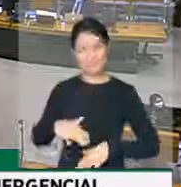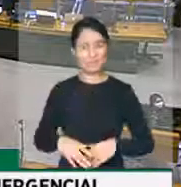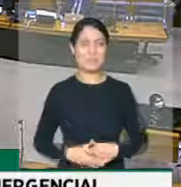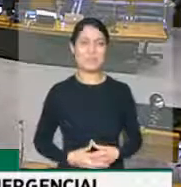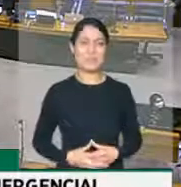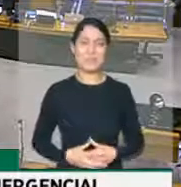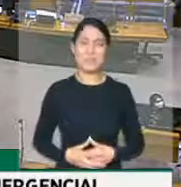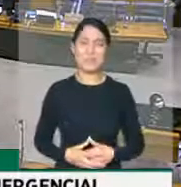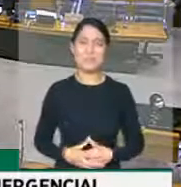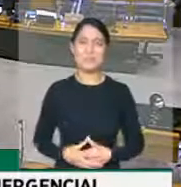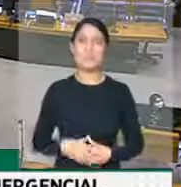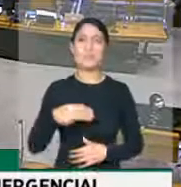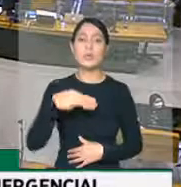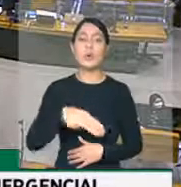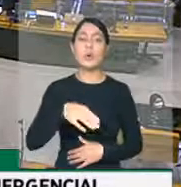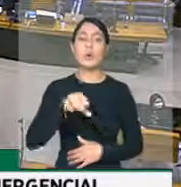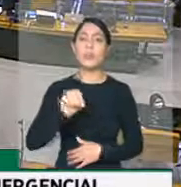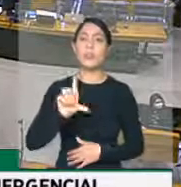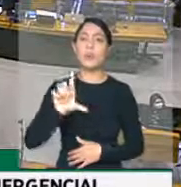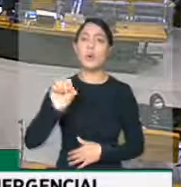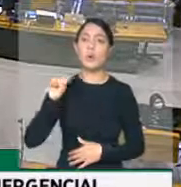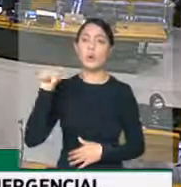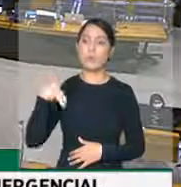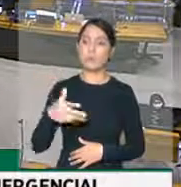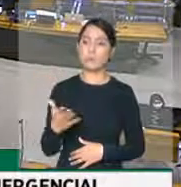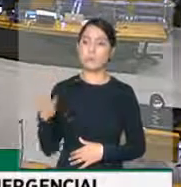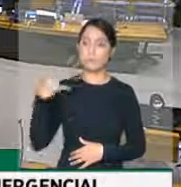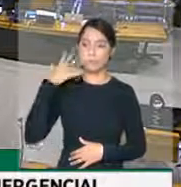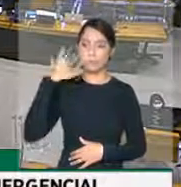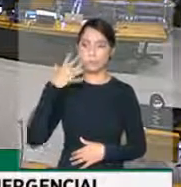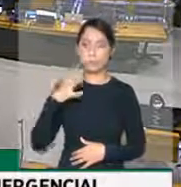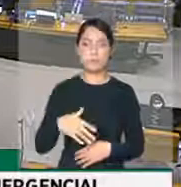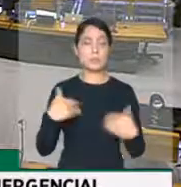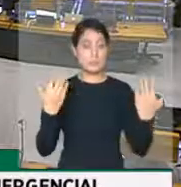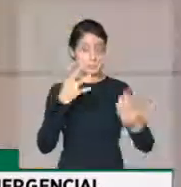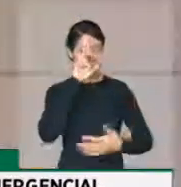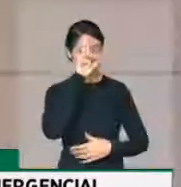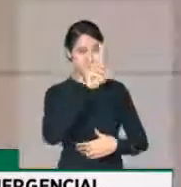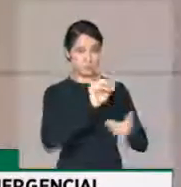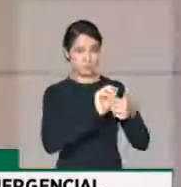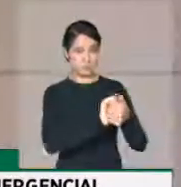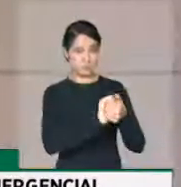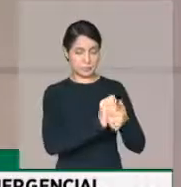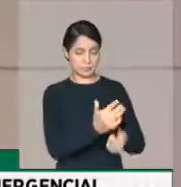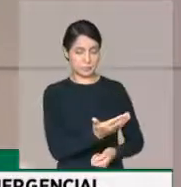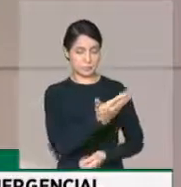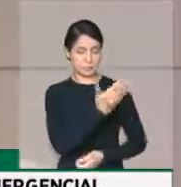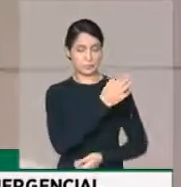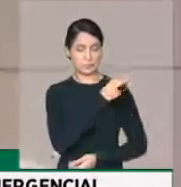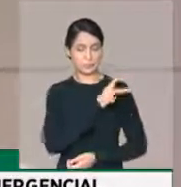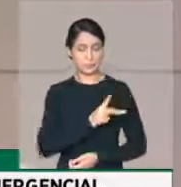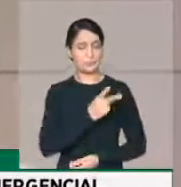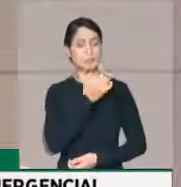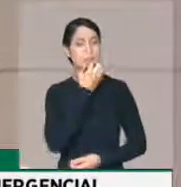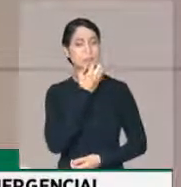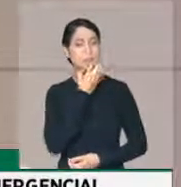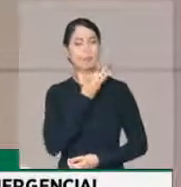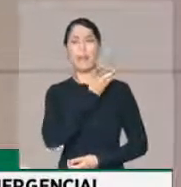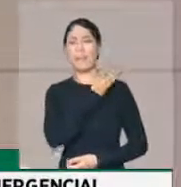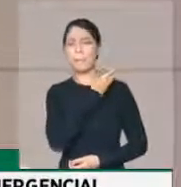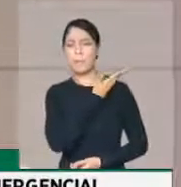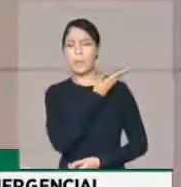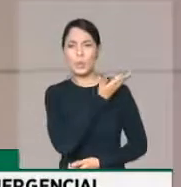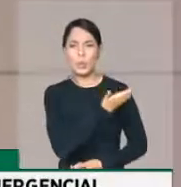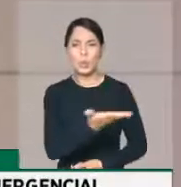Ok? Molon. Pois não, presidente, quero cumprimentá-lo, cumprimentar a todos os